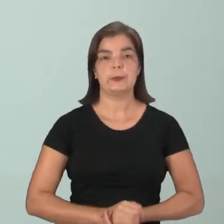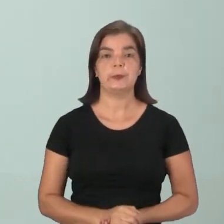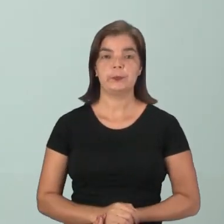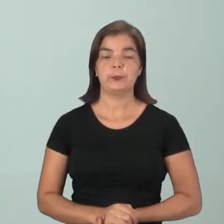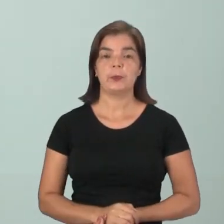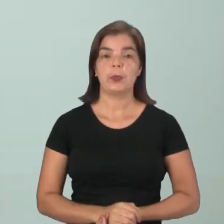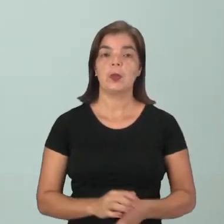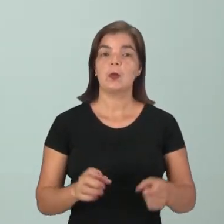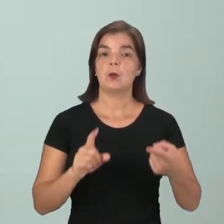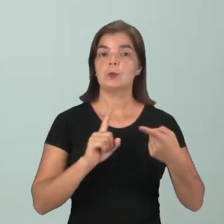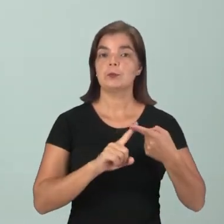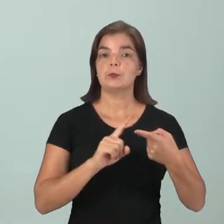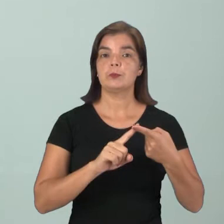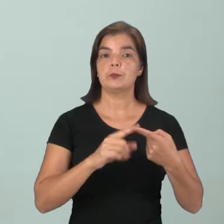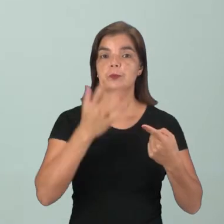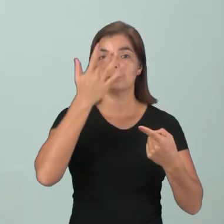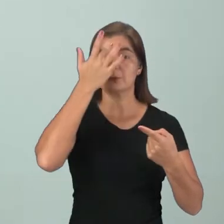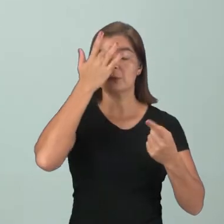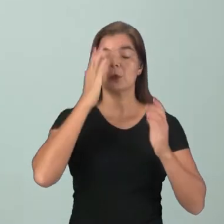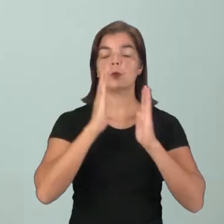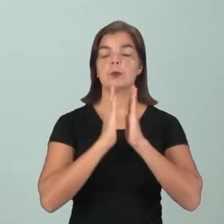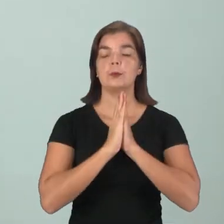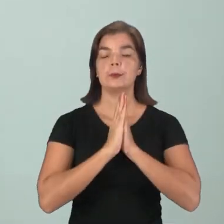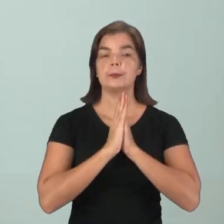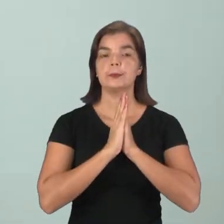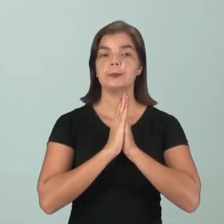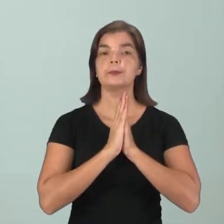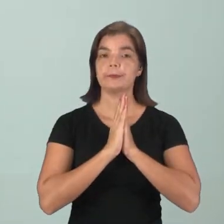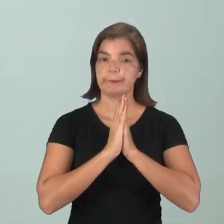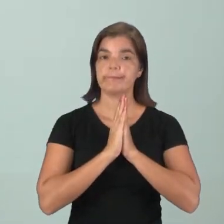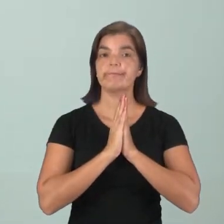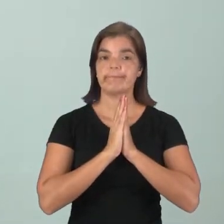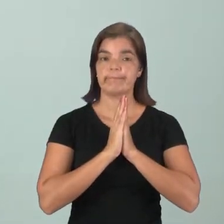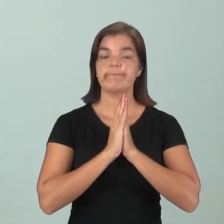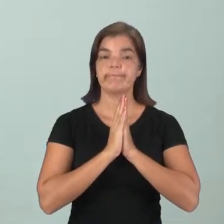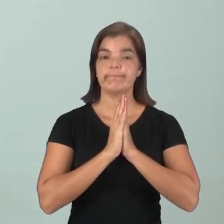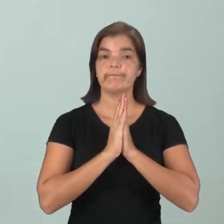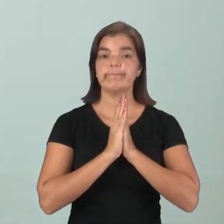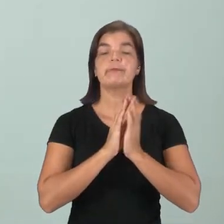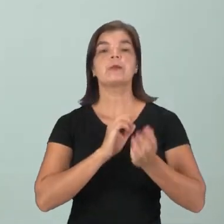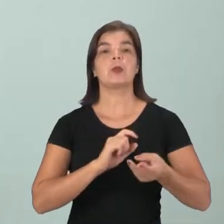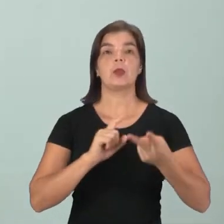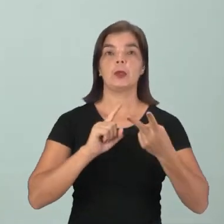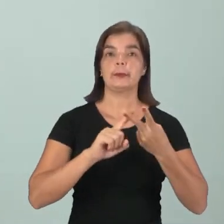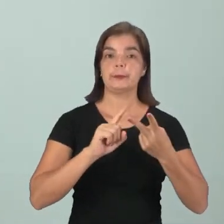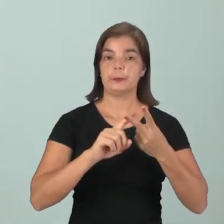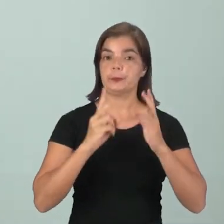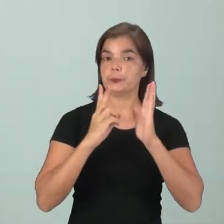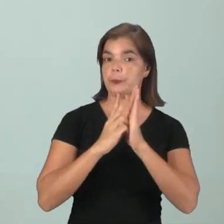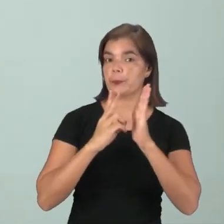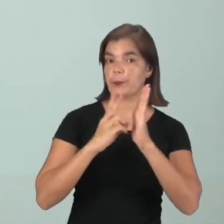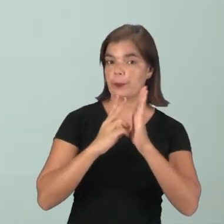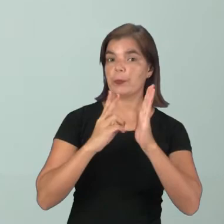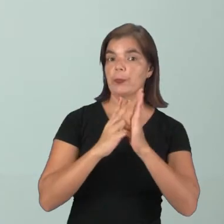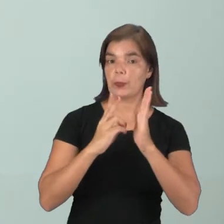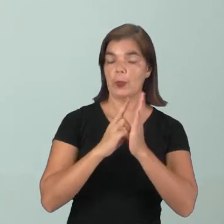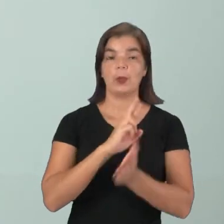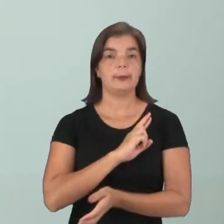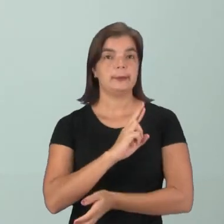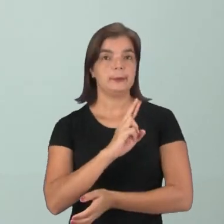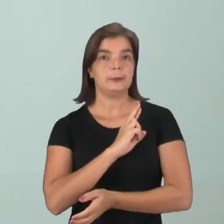exemplos de religiões politeístas. O hinduísmo é uma religião politeísta. As